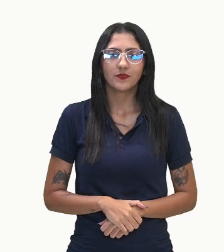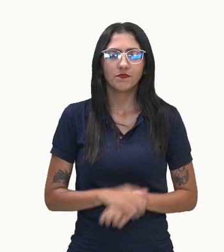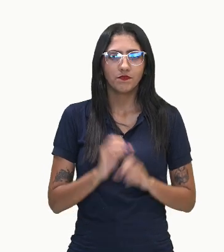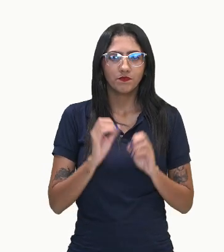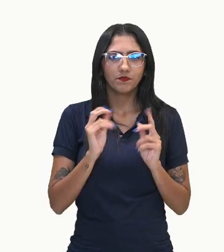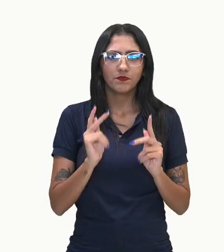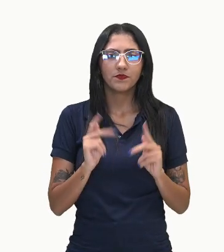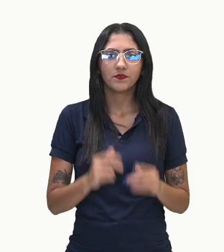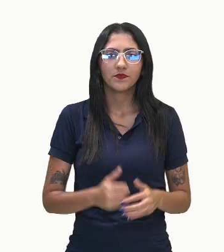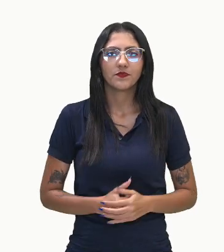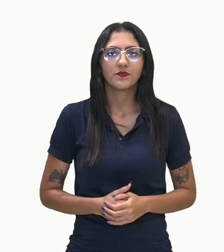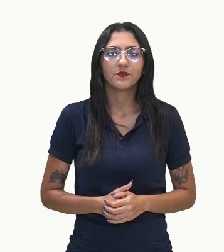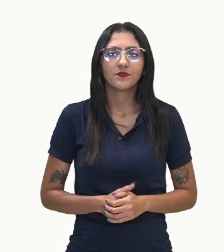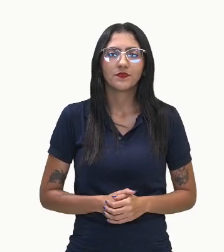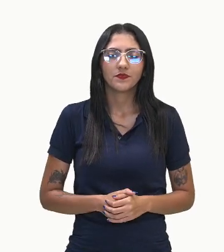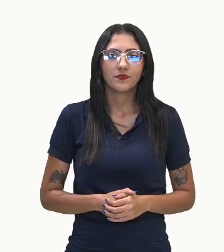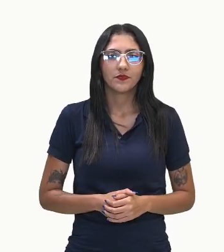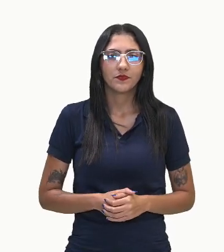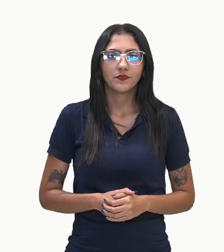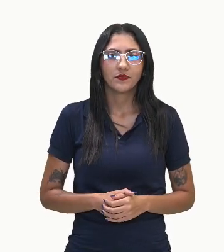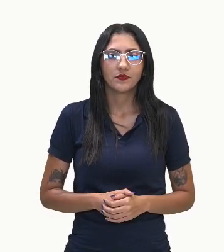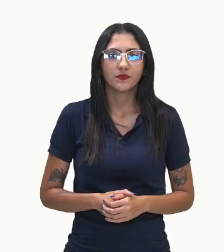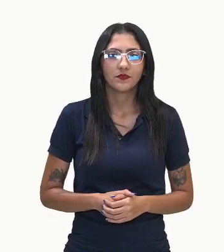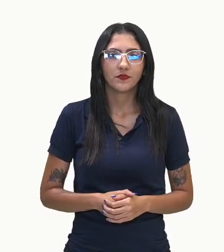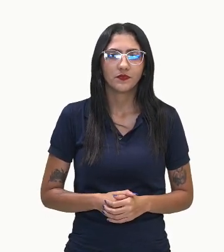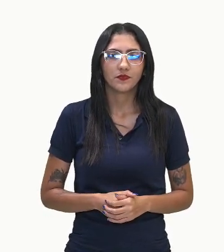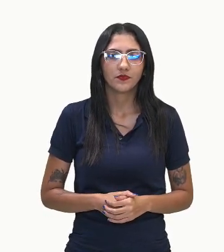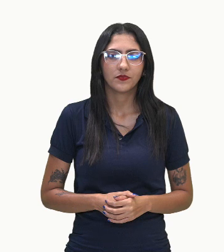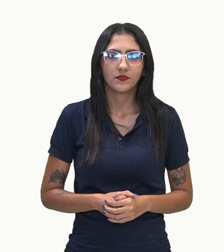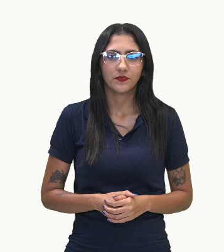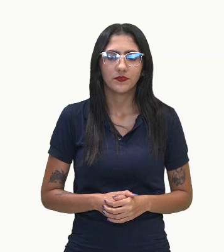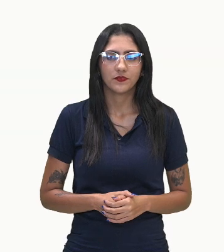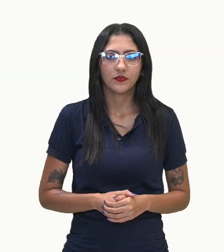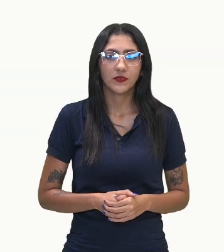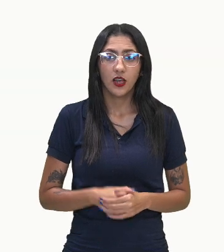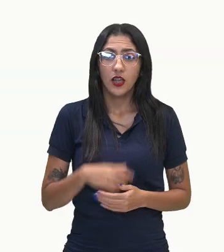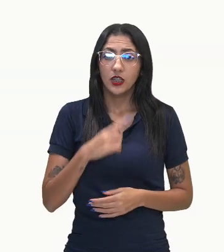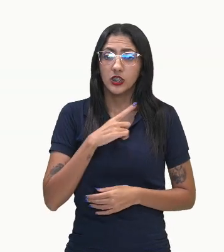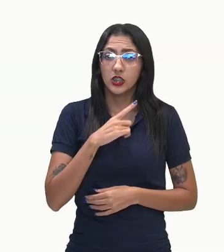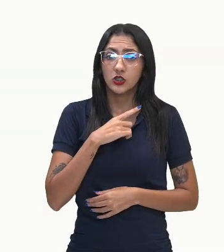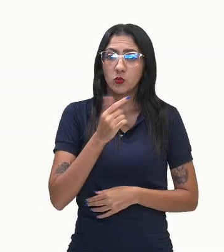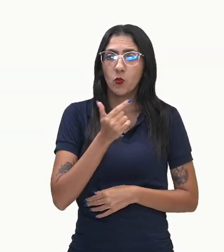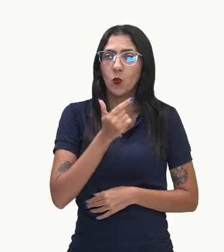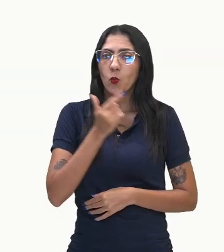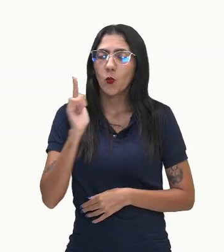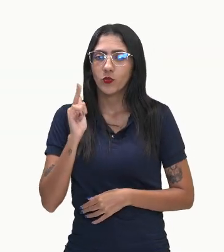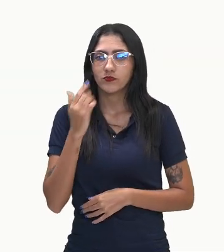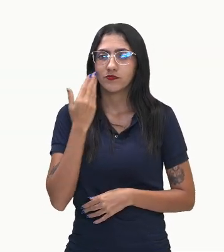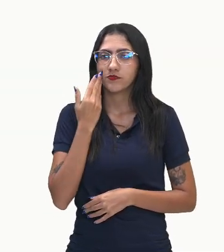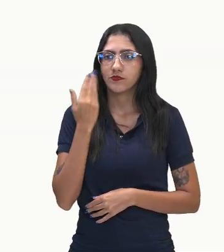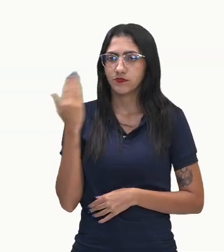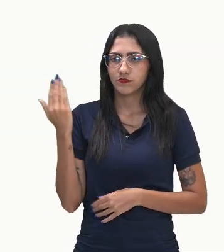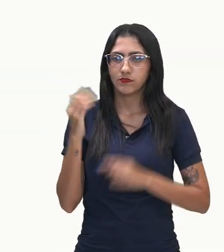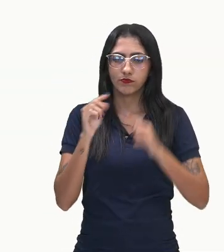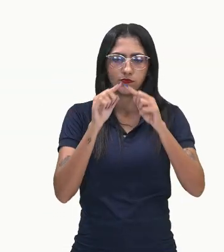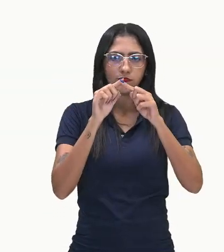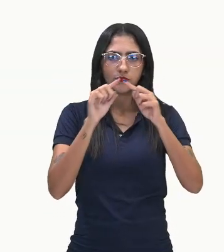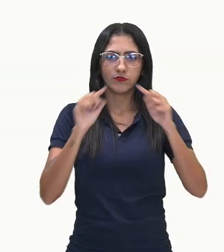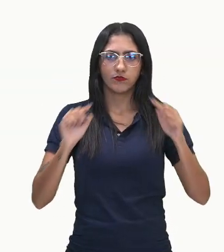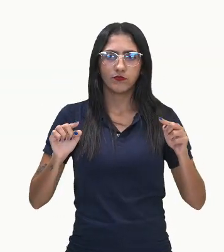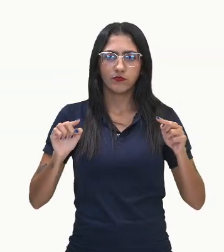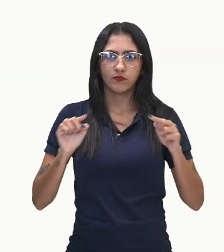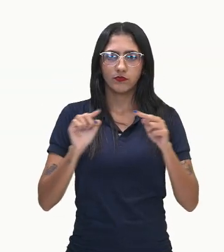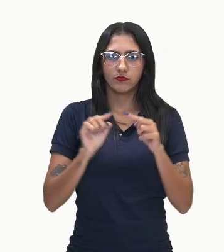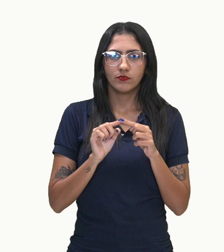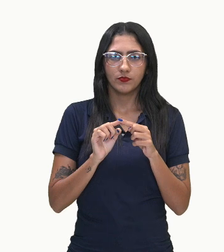Ok? E também temos outro importante, que é o losango. O losango, ele